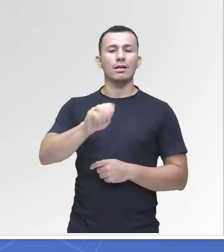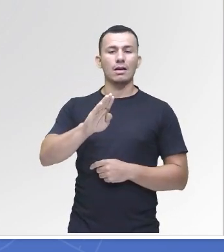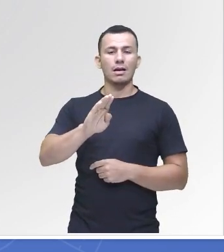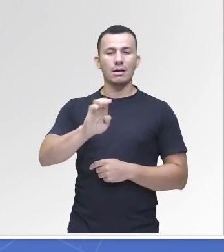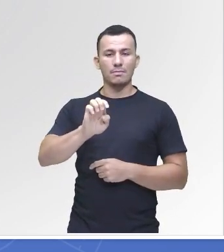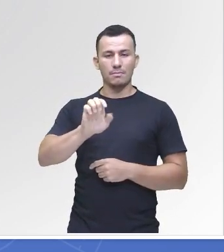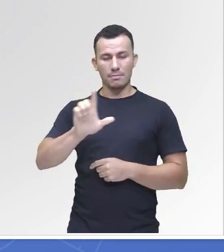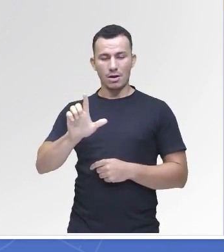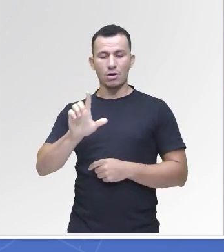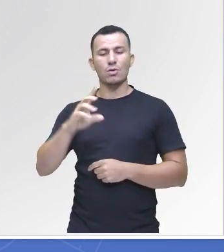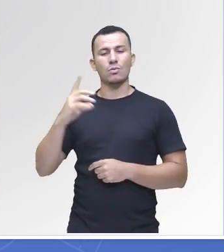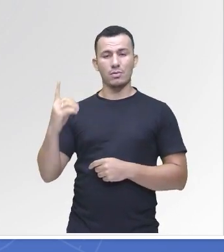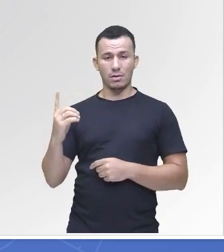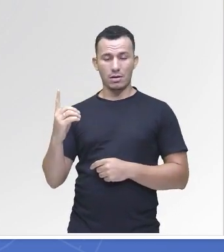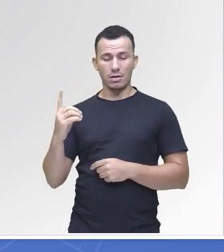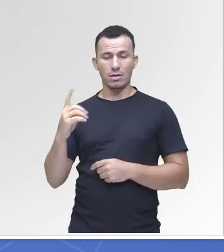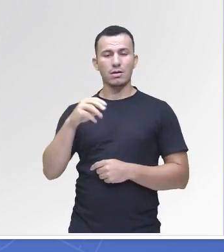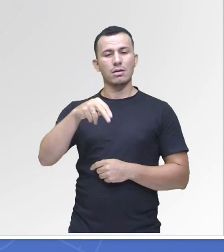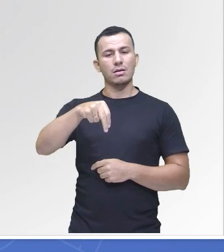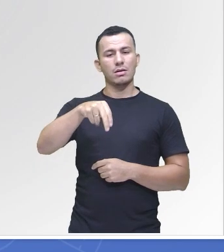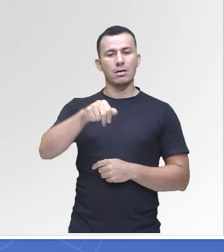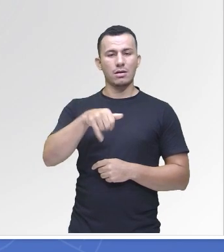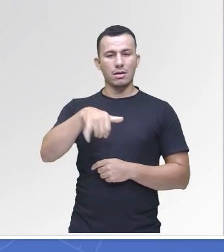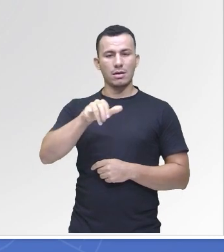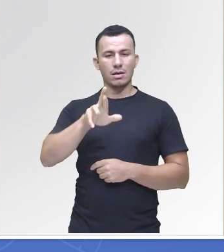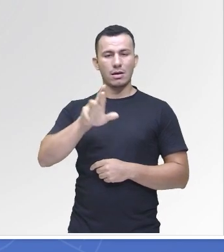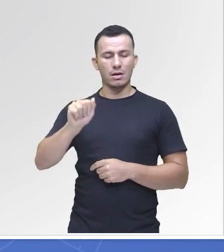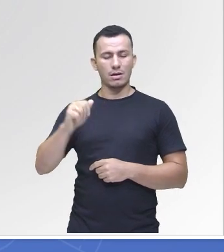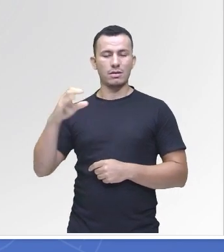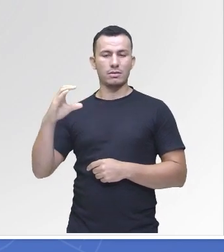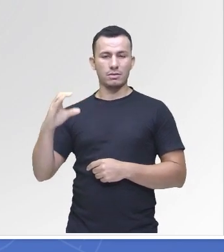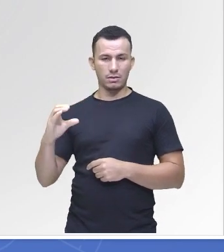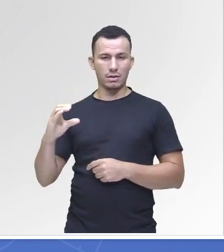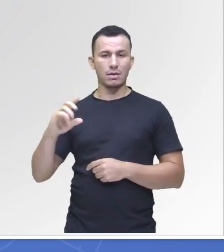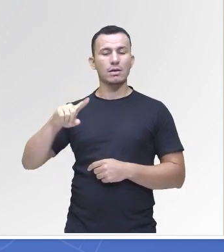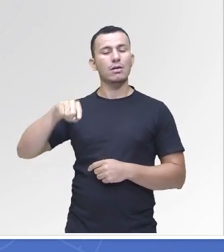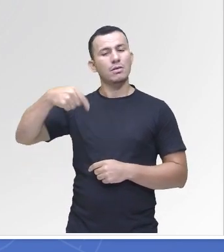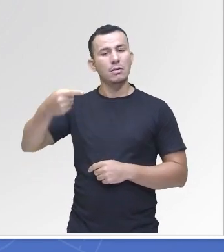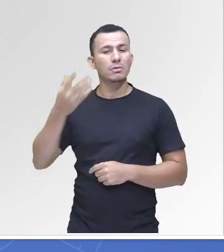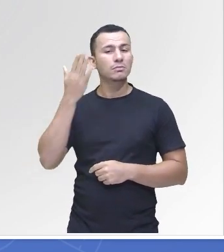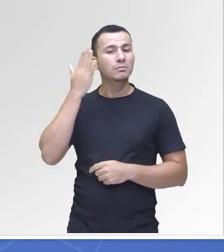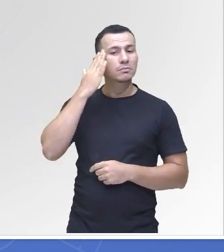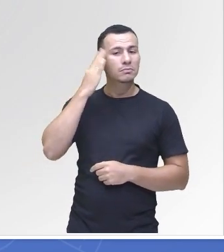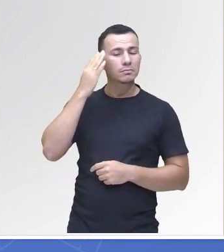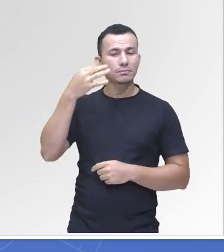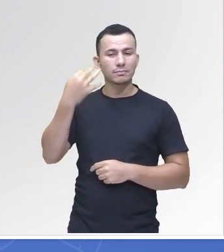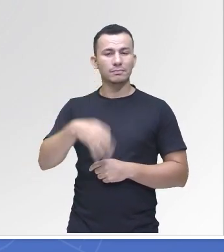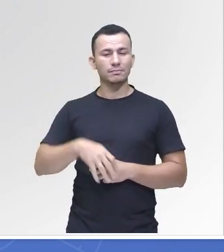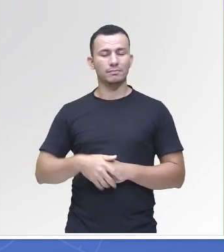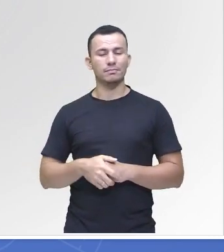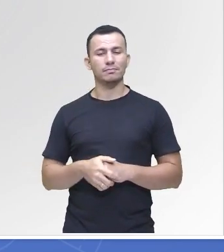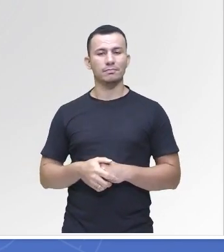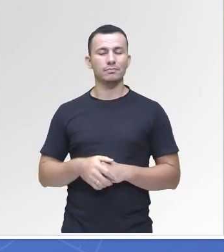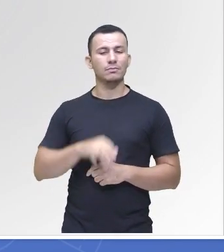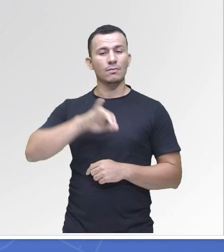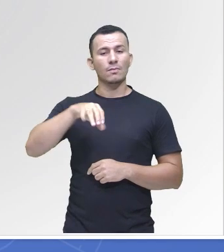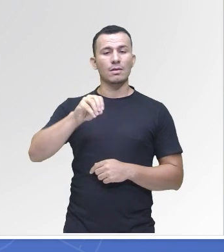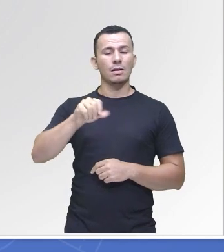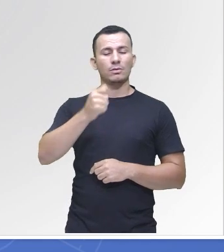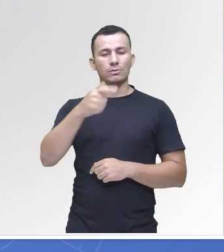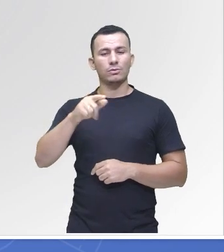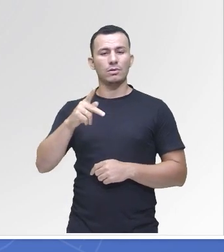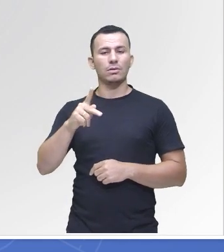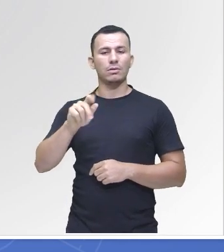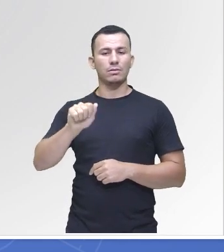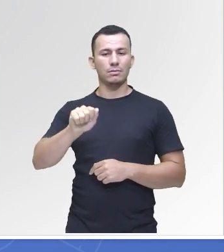alternativa D. A Naira marcou a alternativa C, né? Então, daqui a pouco a gente vai tirar a dúvida de vocês. O João Paulo,